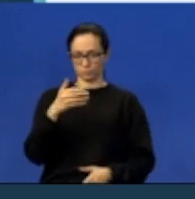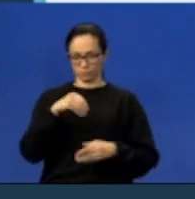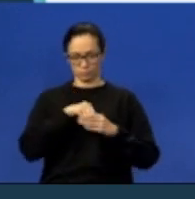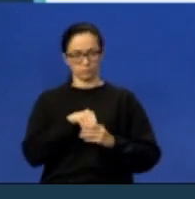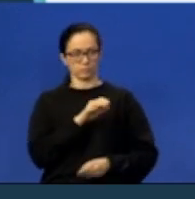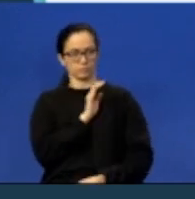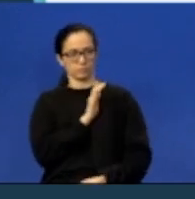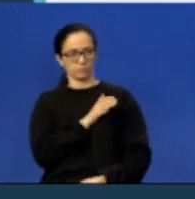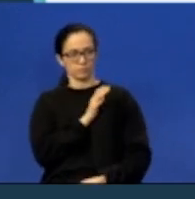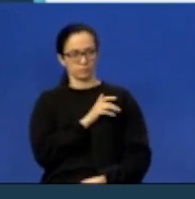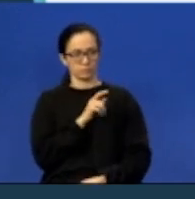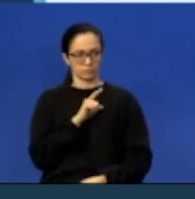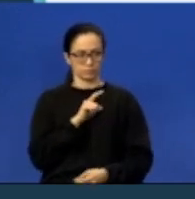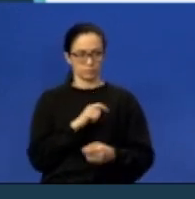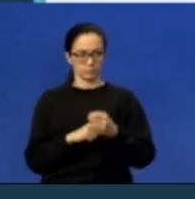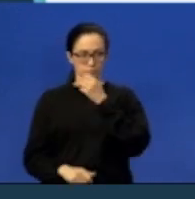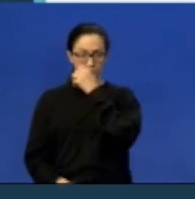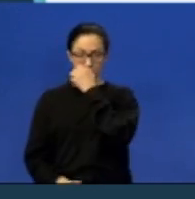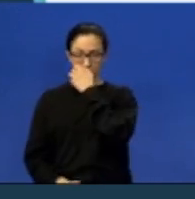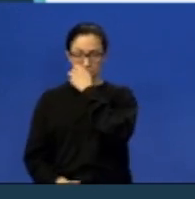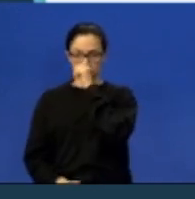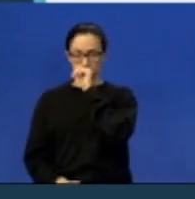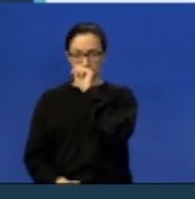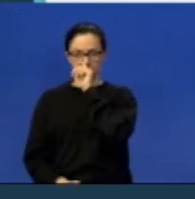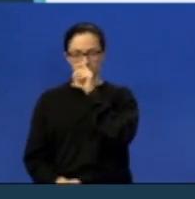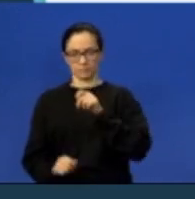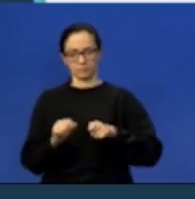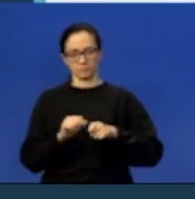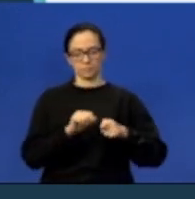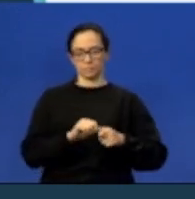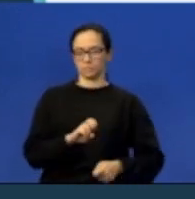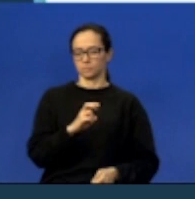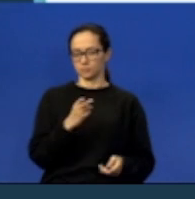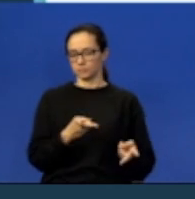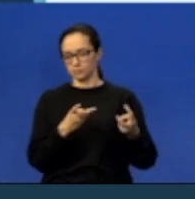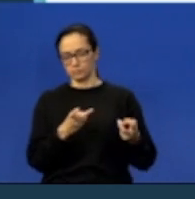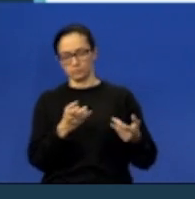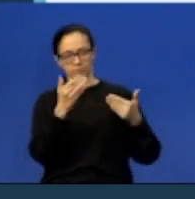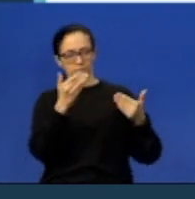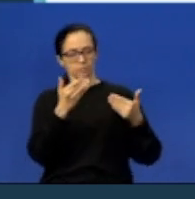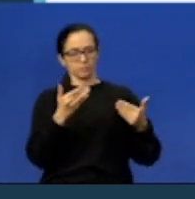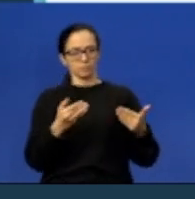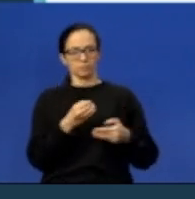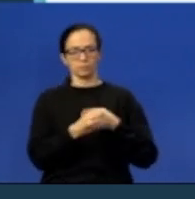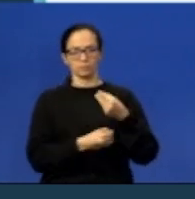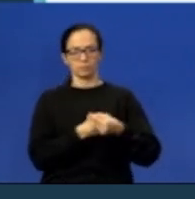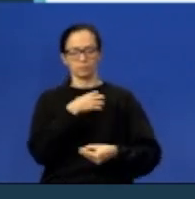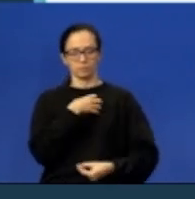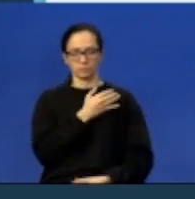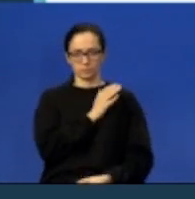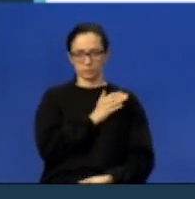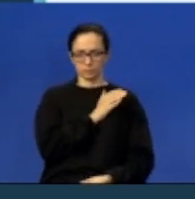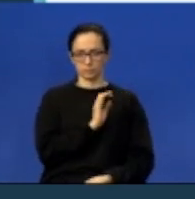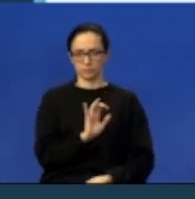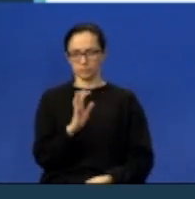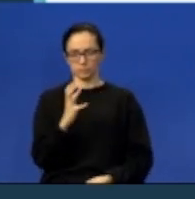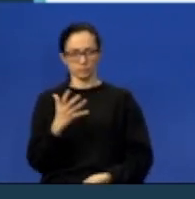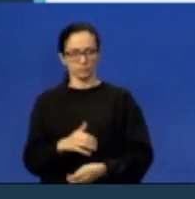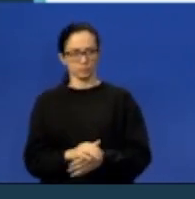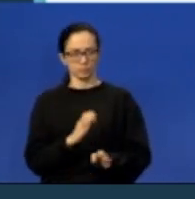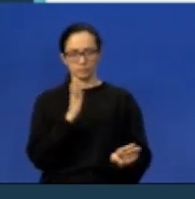atividade elétrica do coração ou na própria anatomia, né, na forma do coração, ela pode